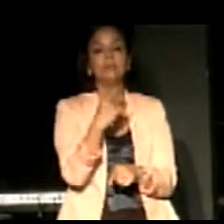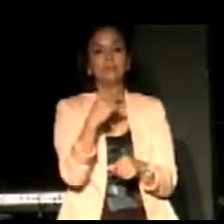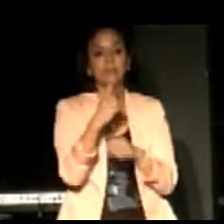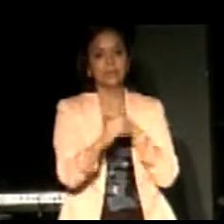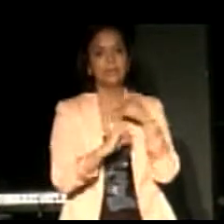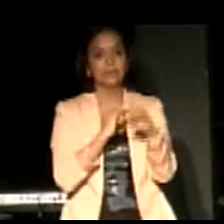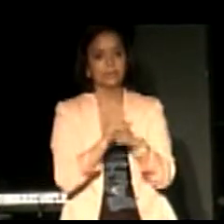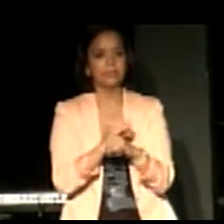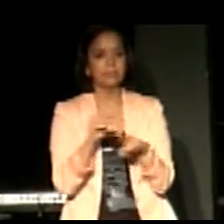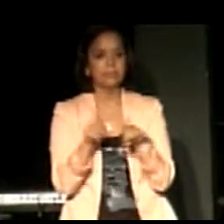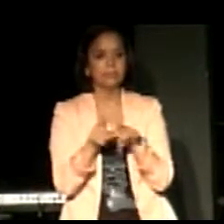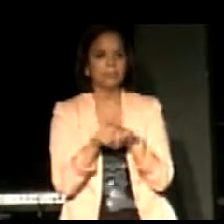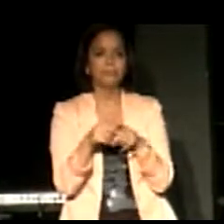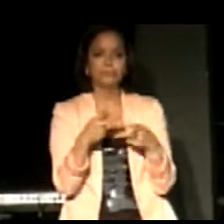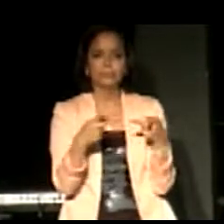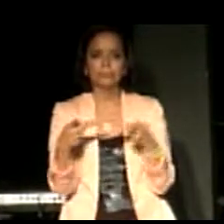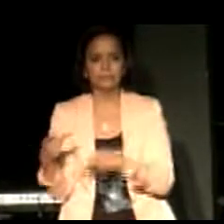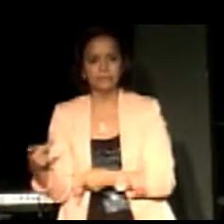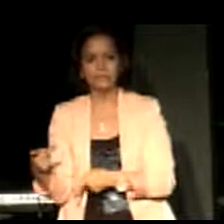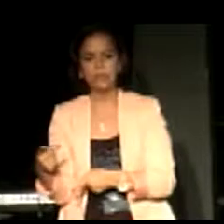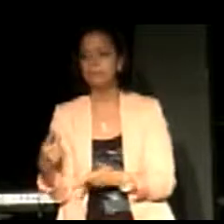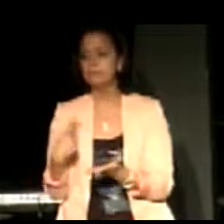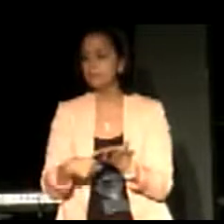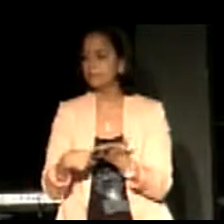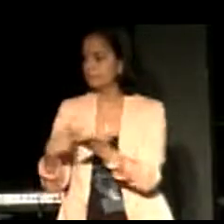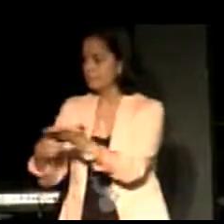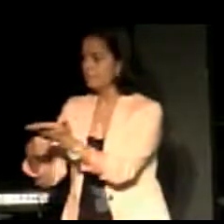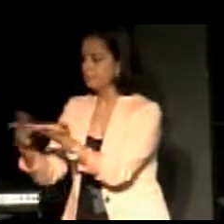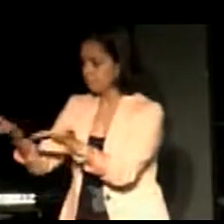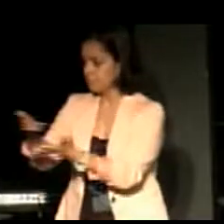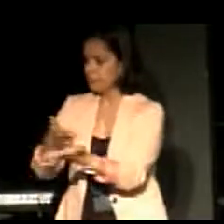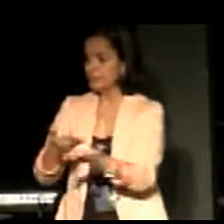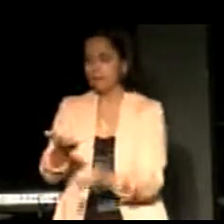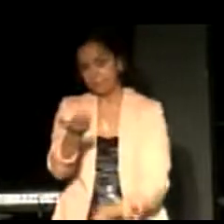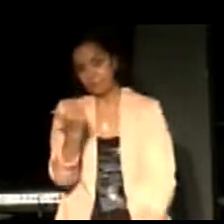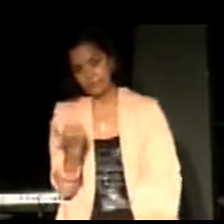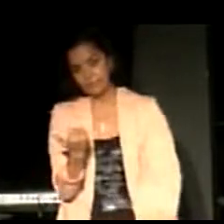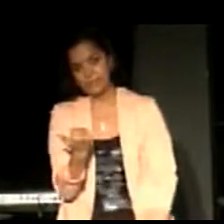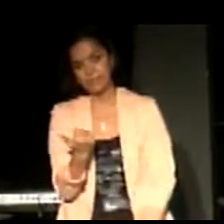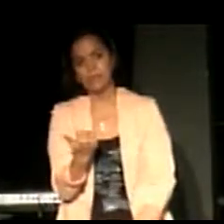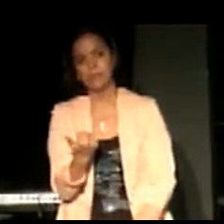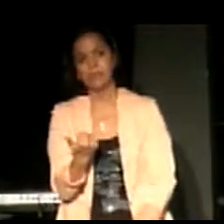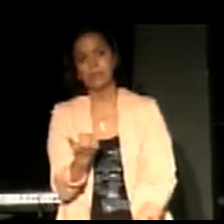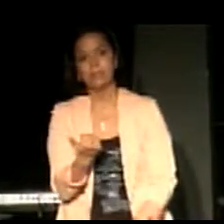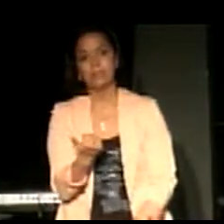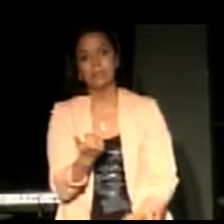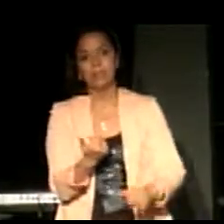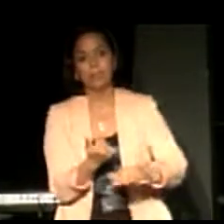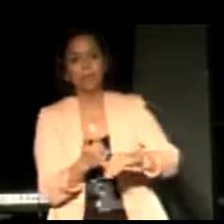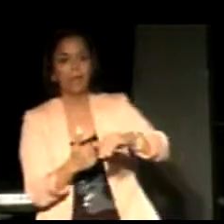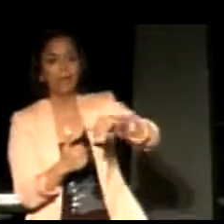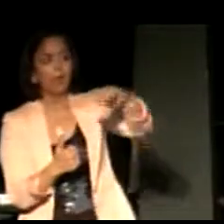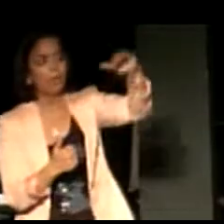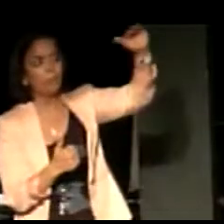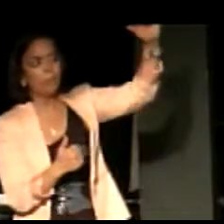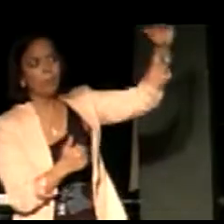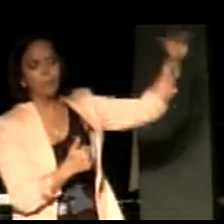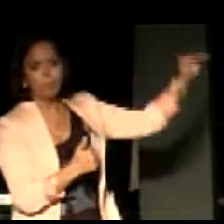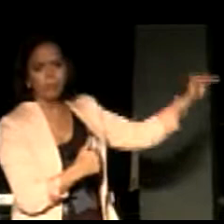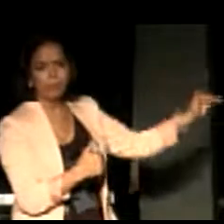o convite continua. O convite continua. Venha para o monte do